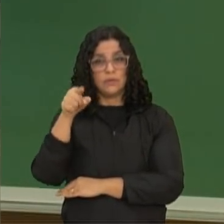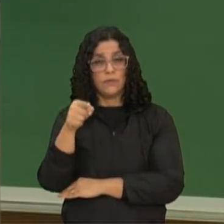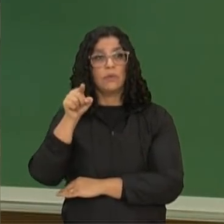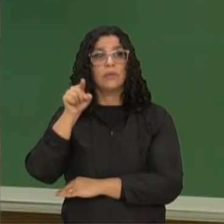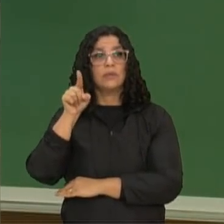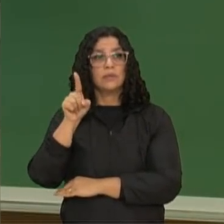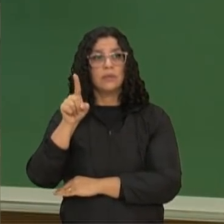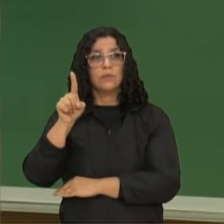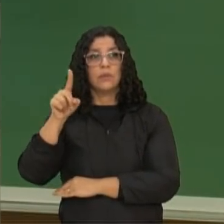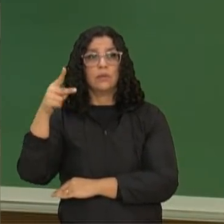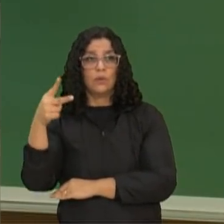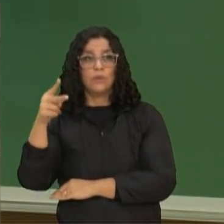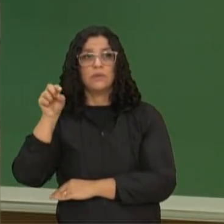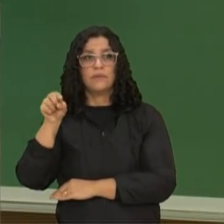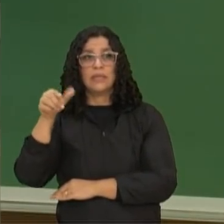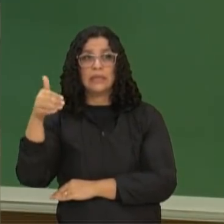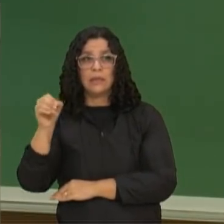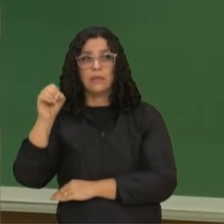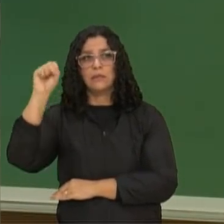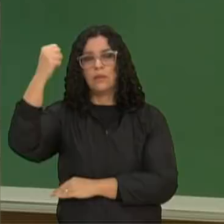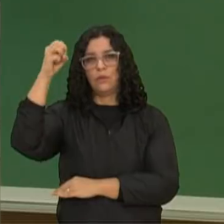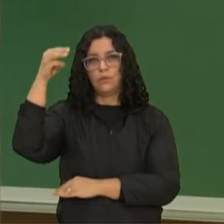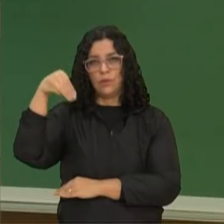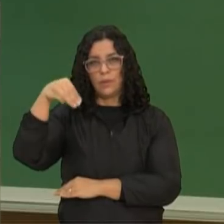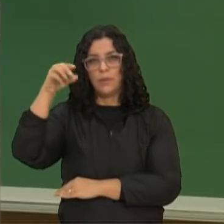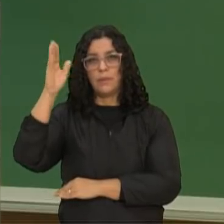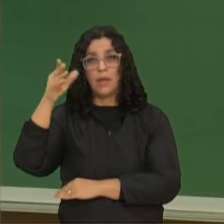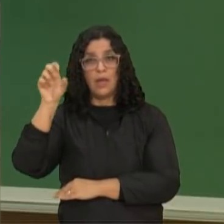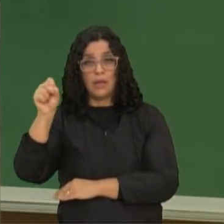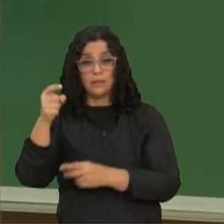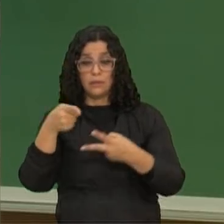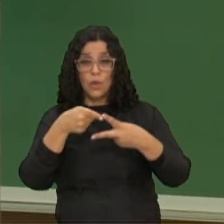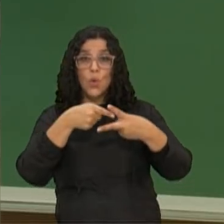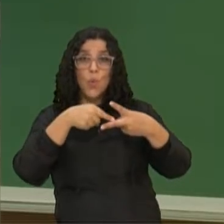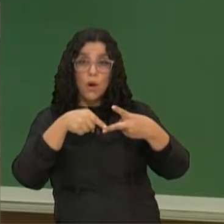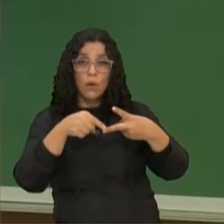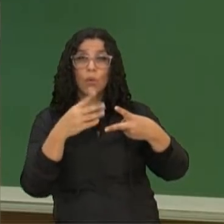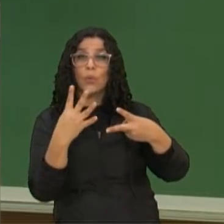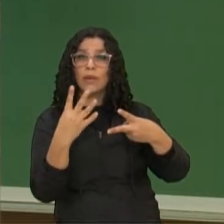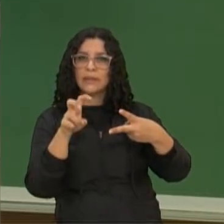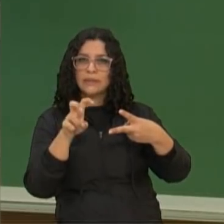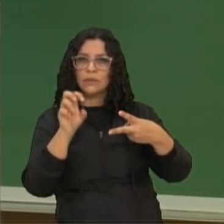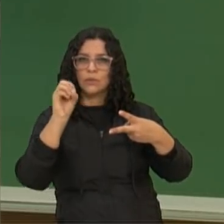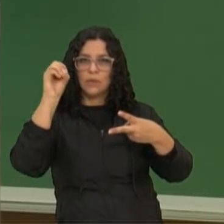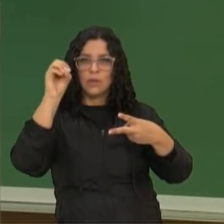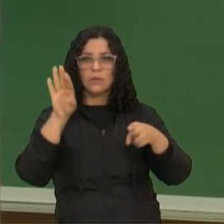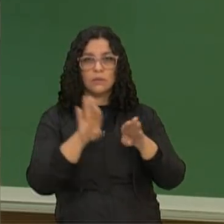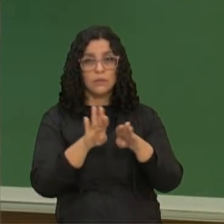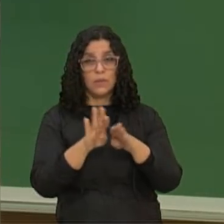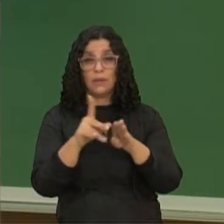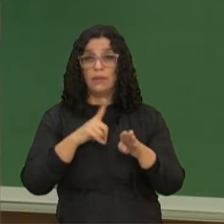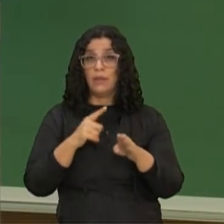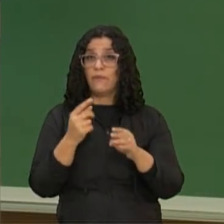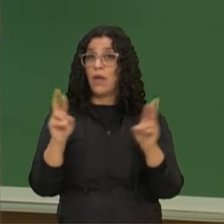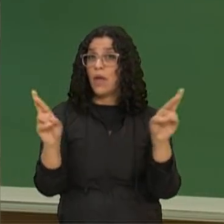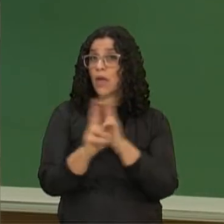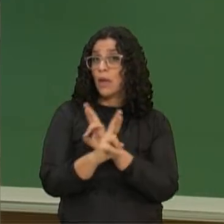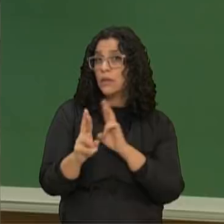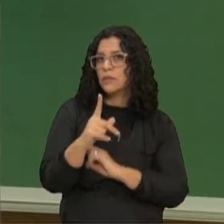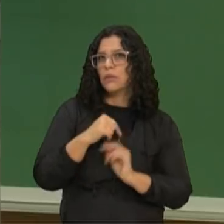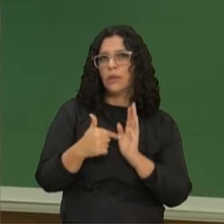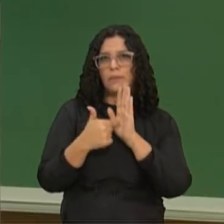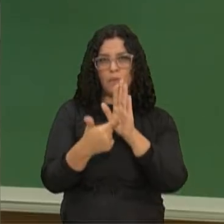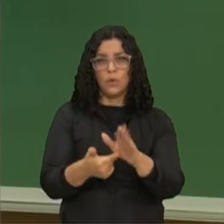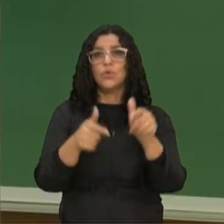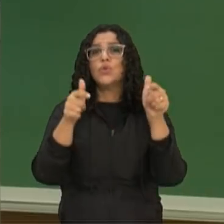2,112 vezes 10 elevado a 8 metros por segundo. Ele fornece o ângulo de incidência de 45 graus e ele vai dar essa correspondência,